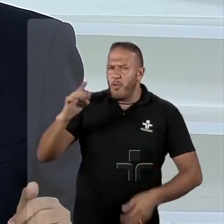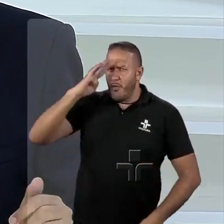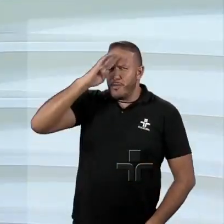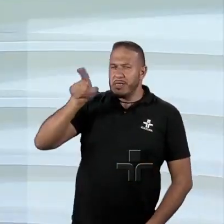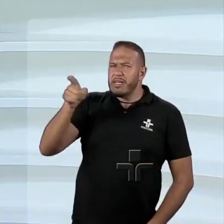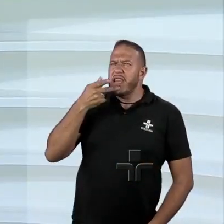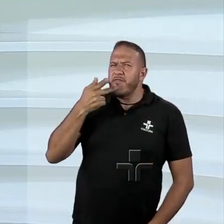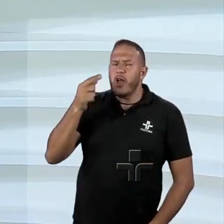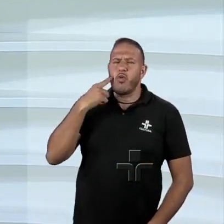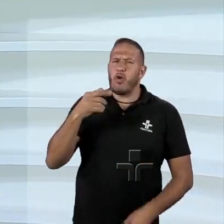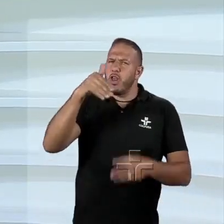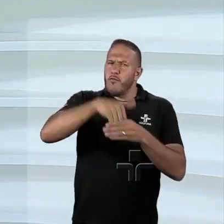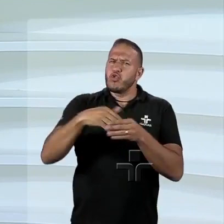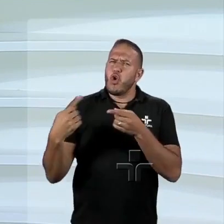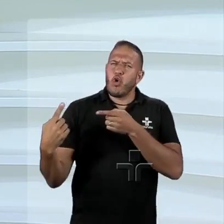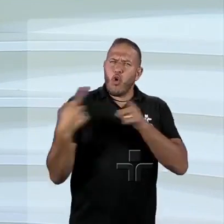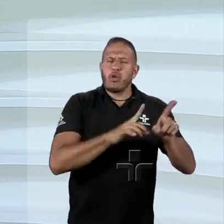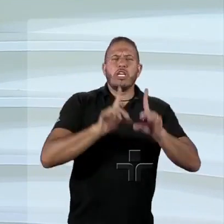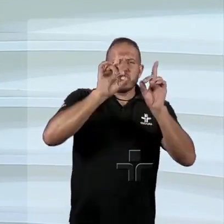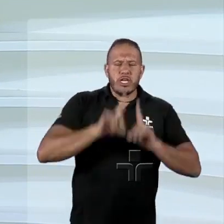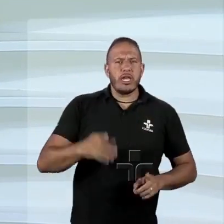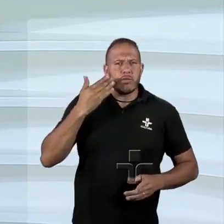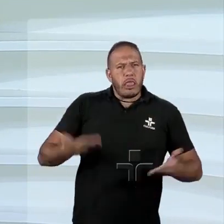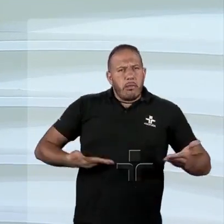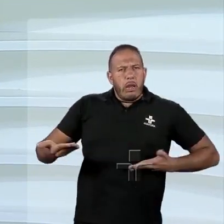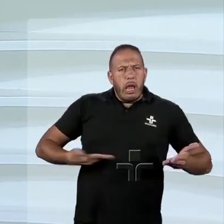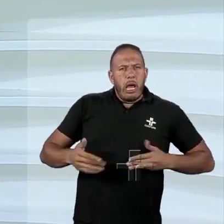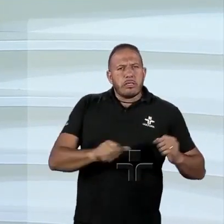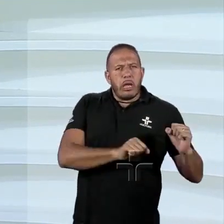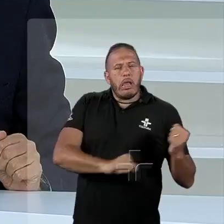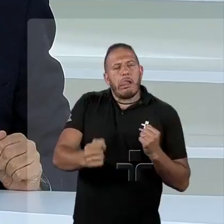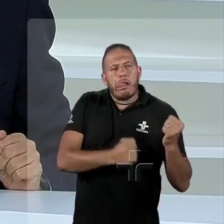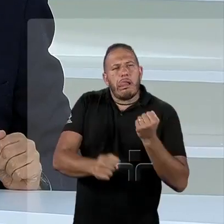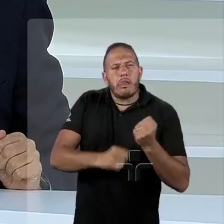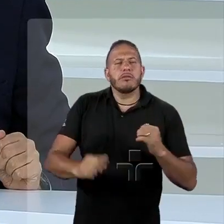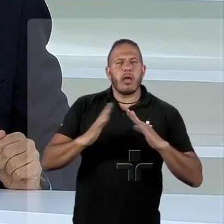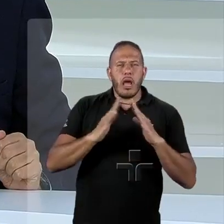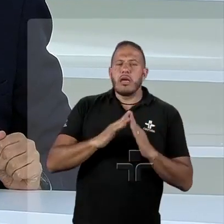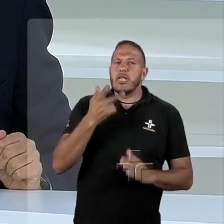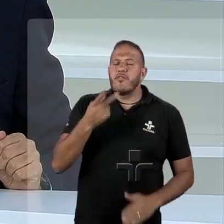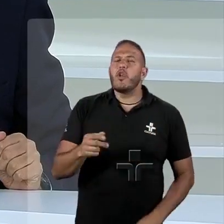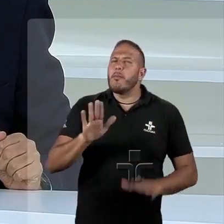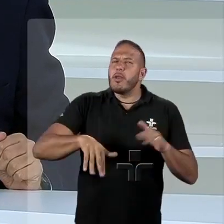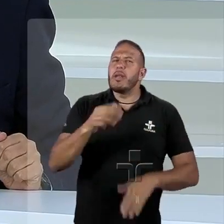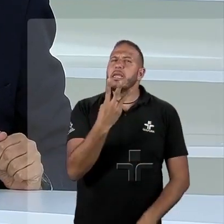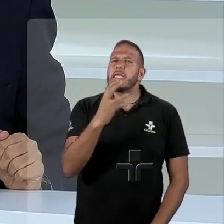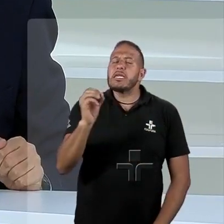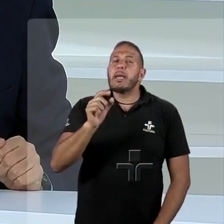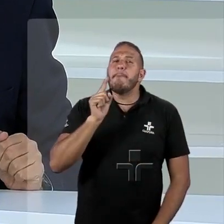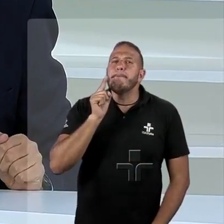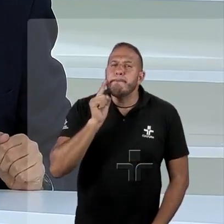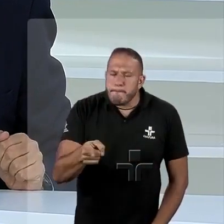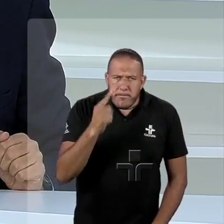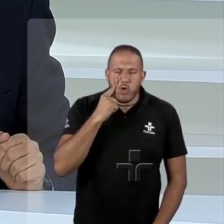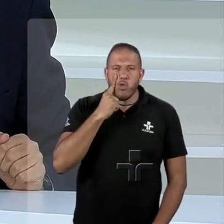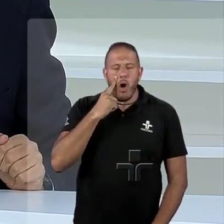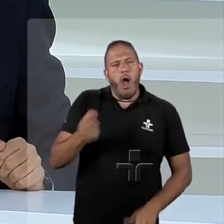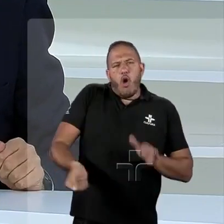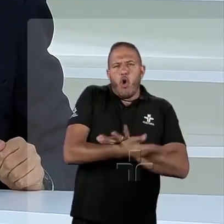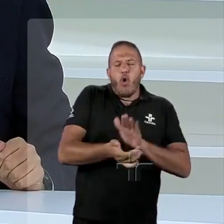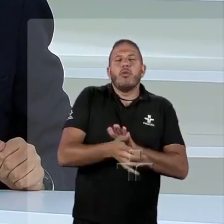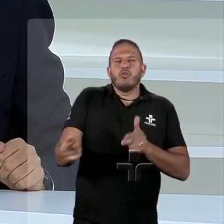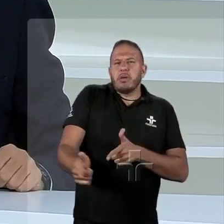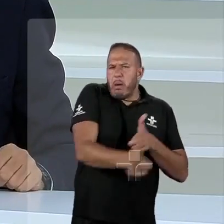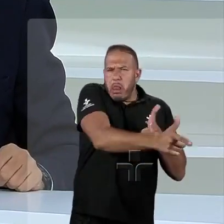que votou contra os direitos das empregadas domésticas. Ele disse que pelo menos 30 mil corruptos deveriam ser fuzilados, inclusive Fernando